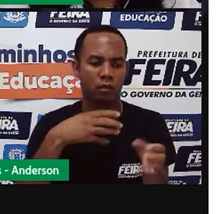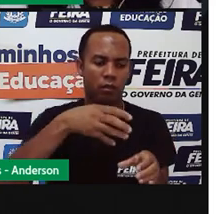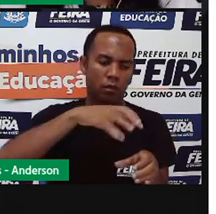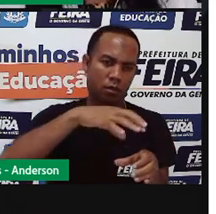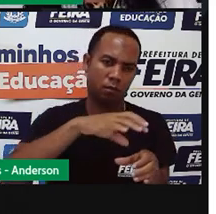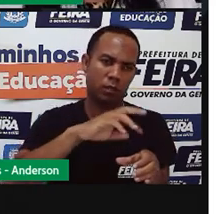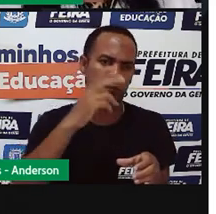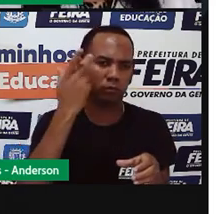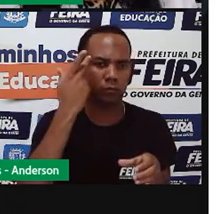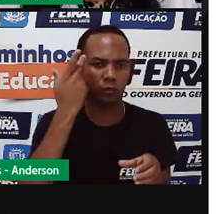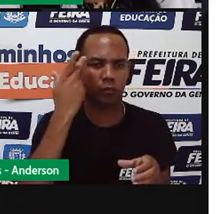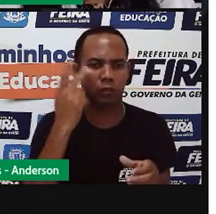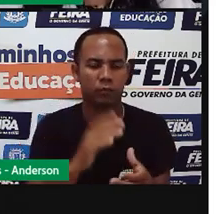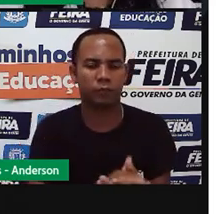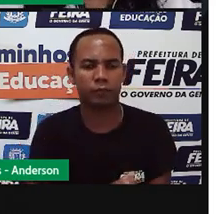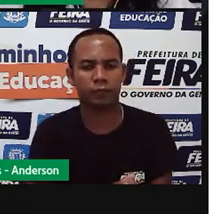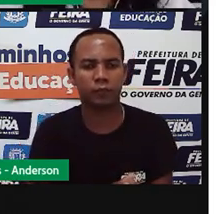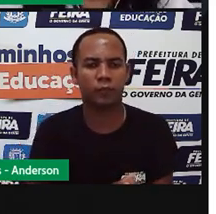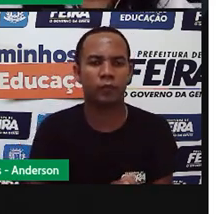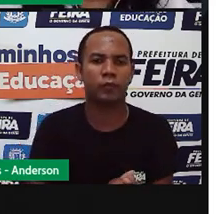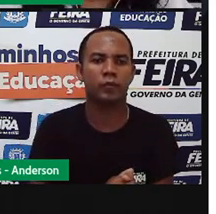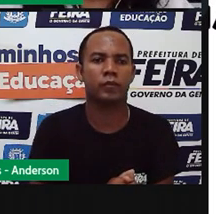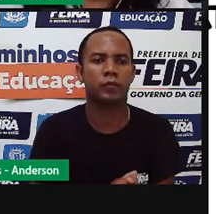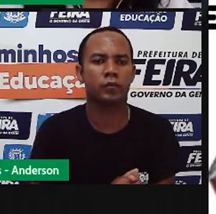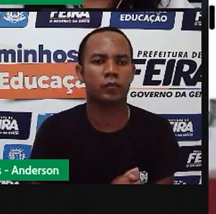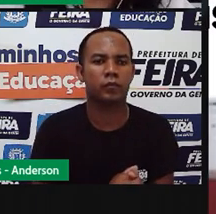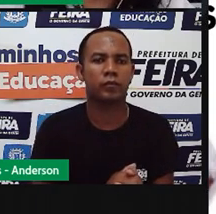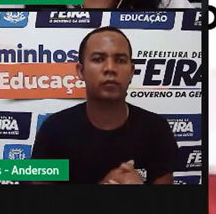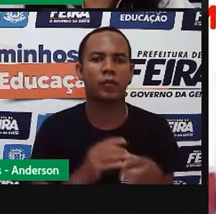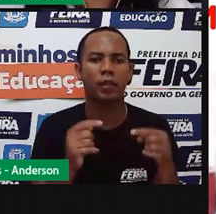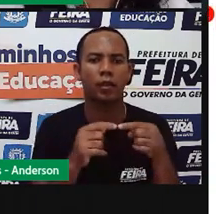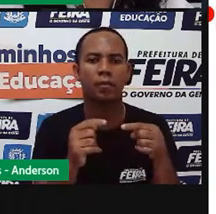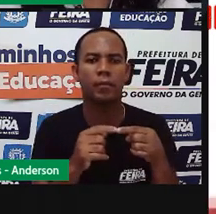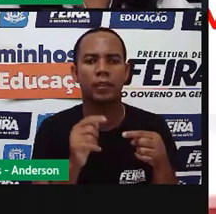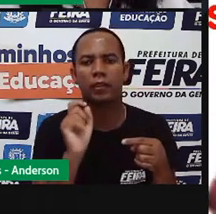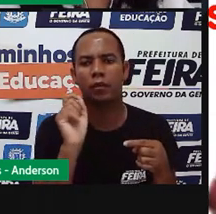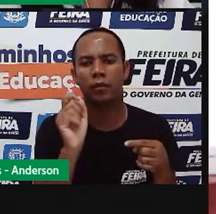tá bom? Então, esses objetos, olha só.